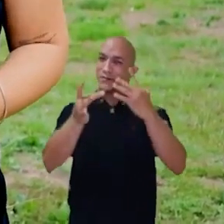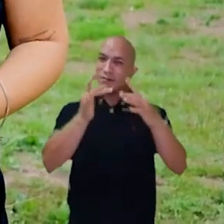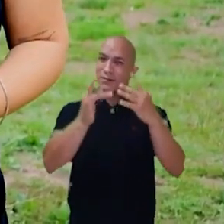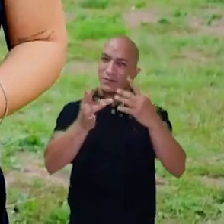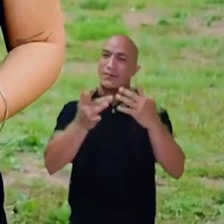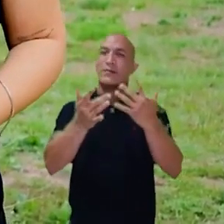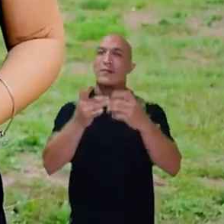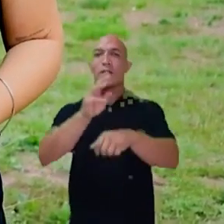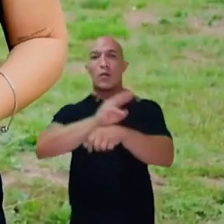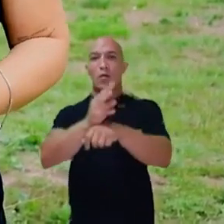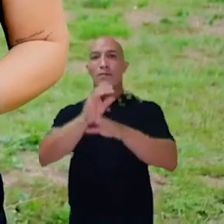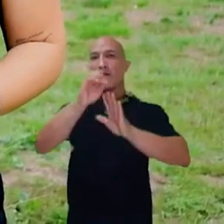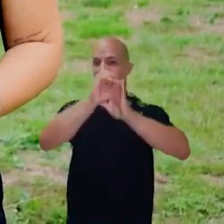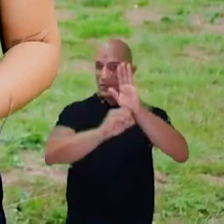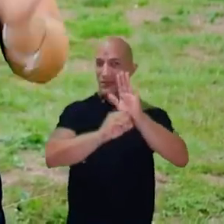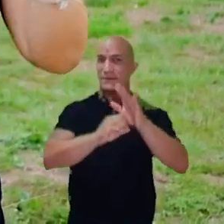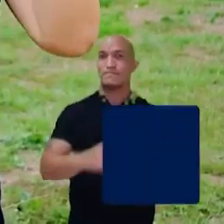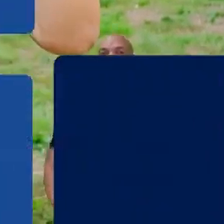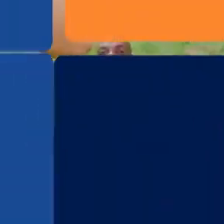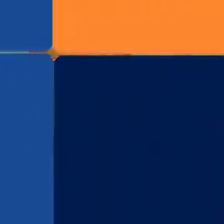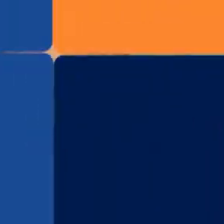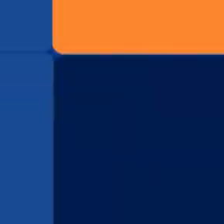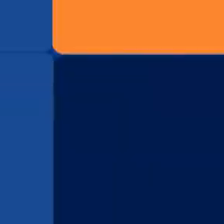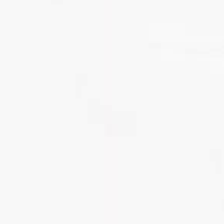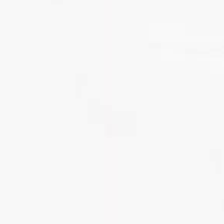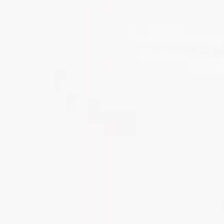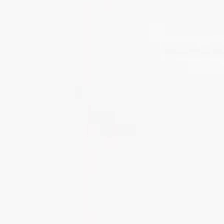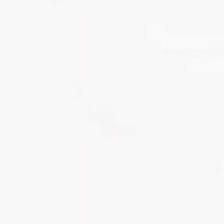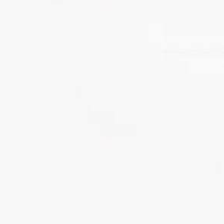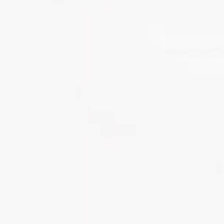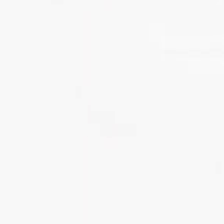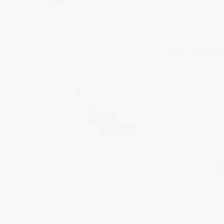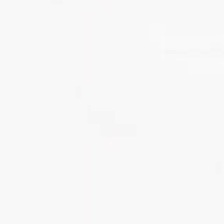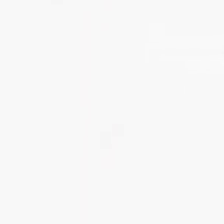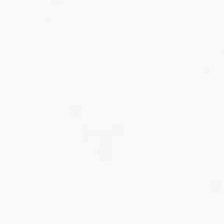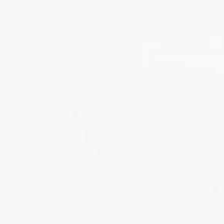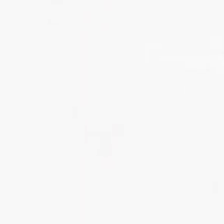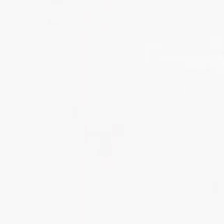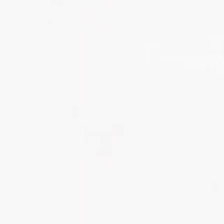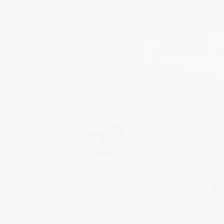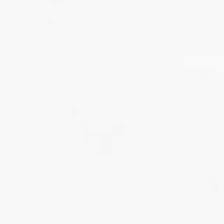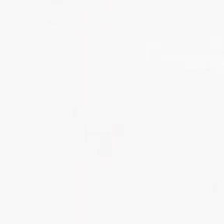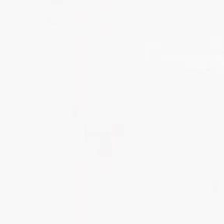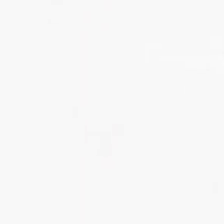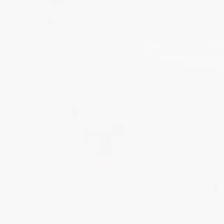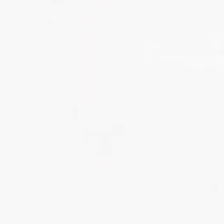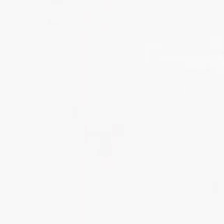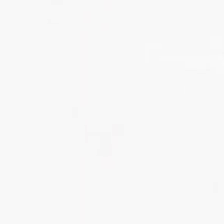recém-nascido. Seria necessário um olhar mais humano para nós, mulheres, mães,